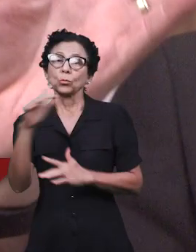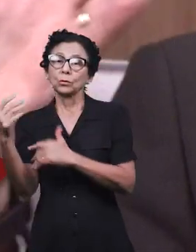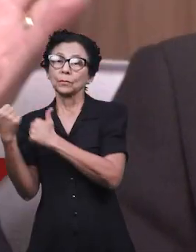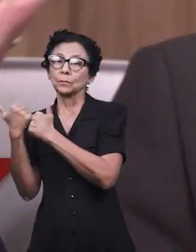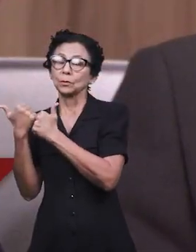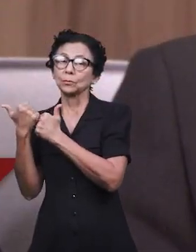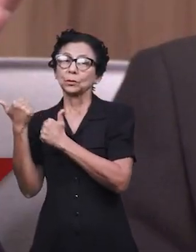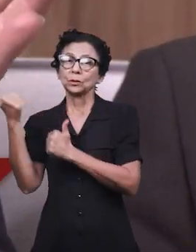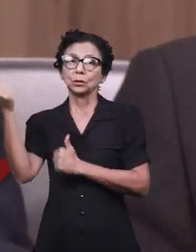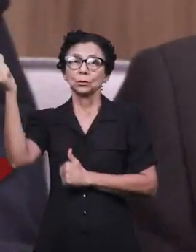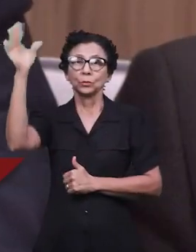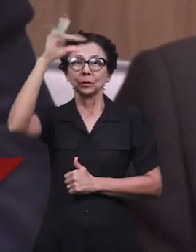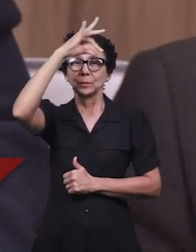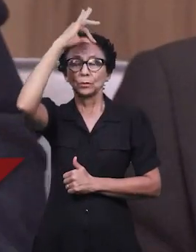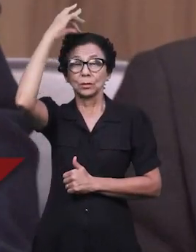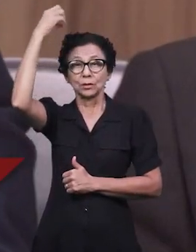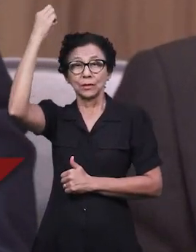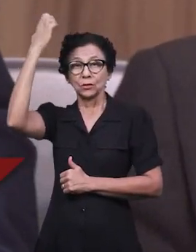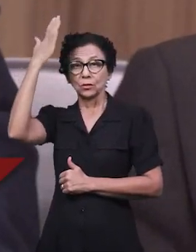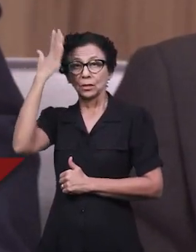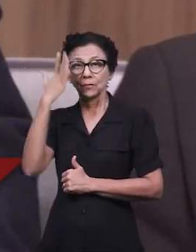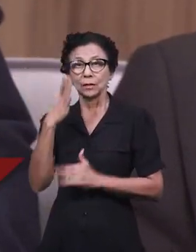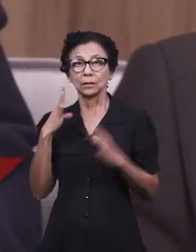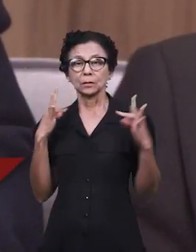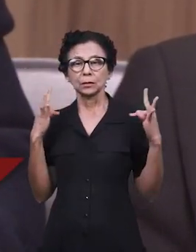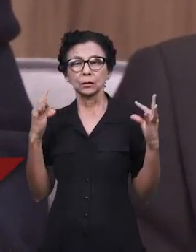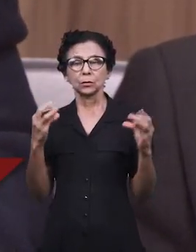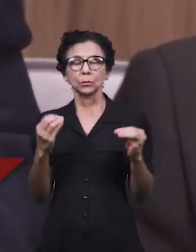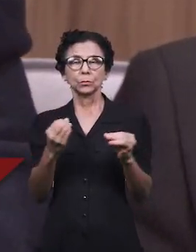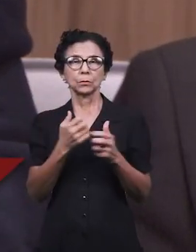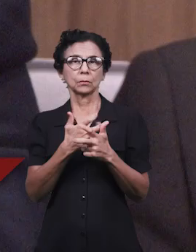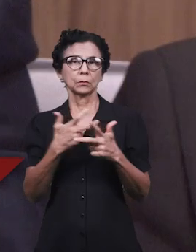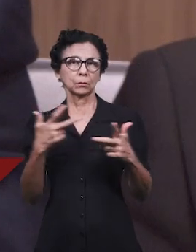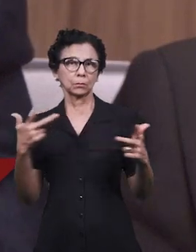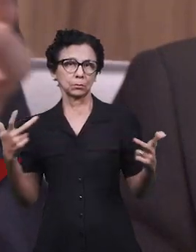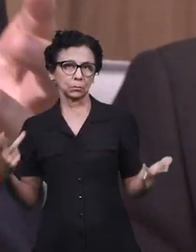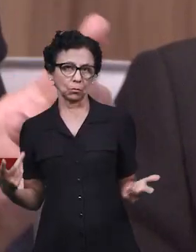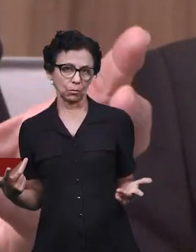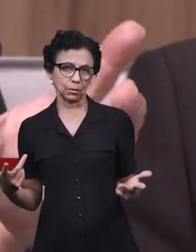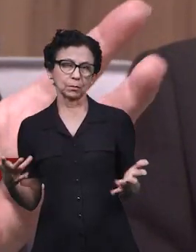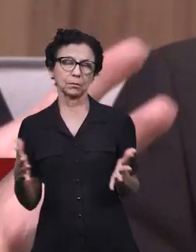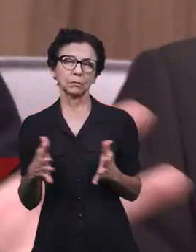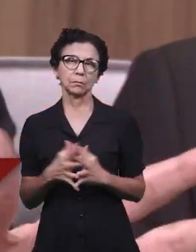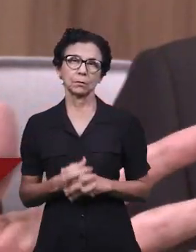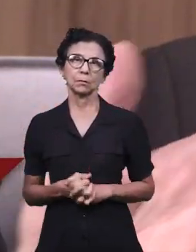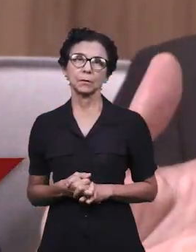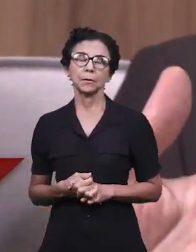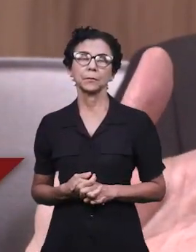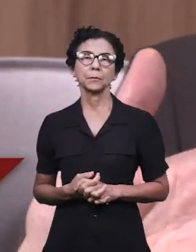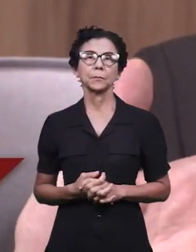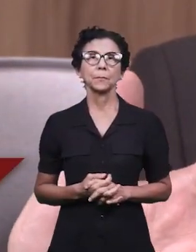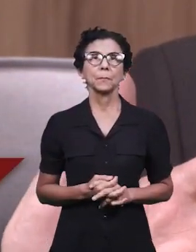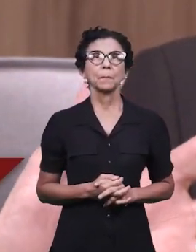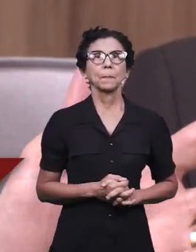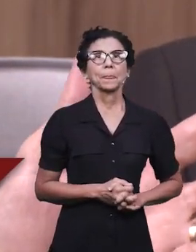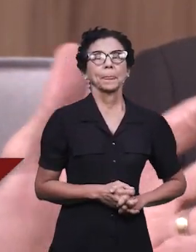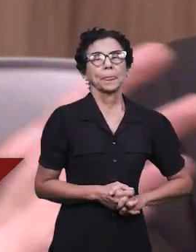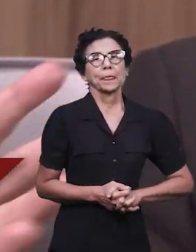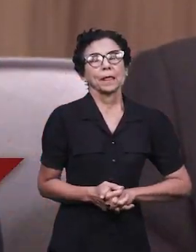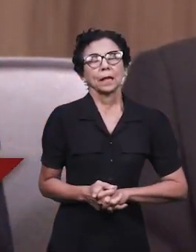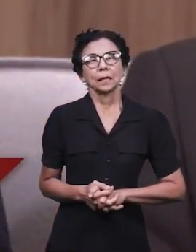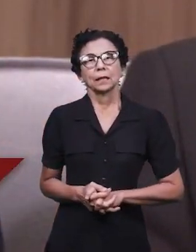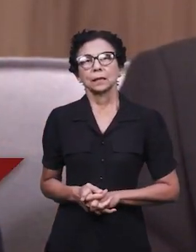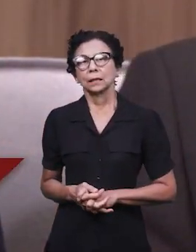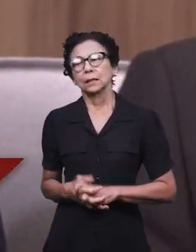Ao longo dos anos, e o pastor Gilson falou do Apocalipse, para você entrar tem que ter a revelação. Na verdade, a Bíblia é toda.